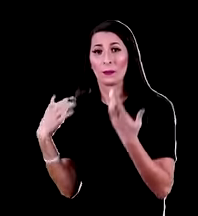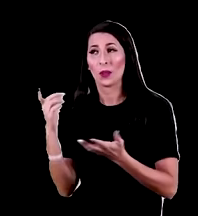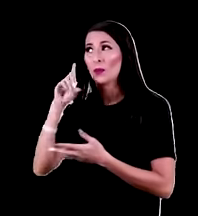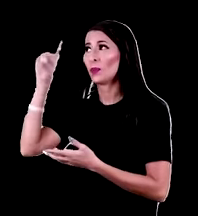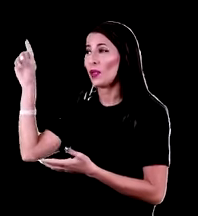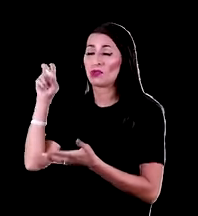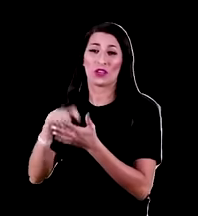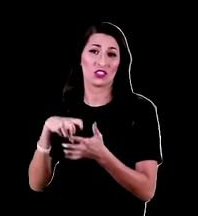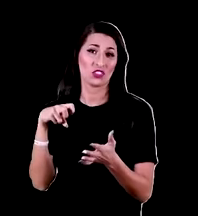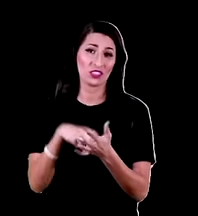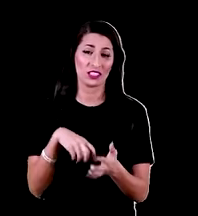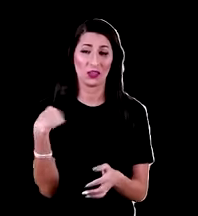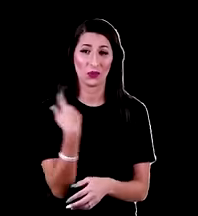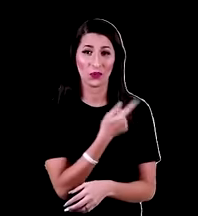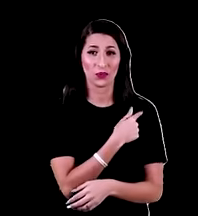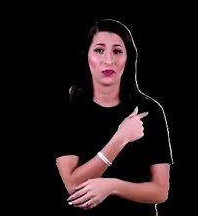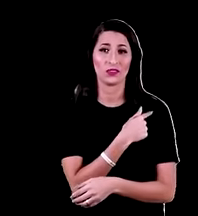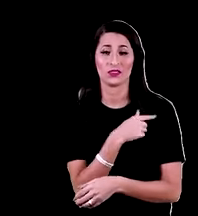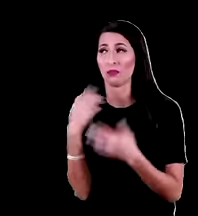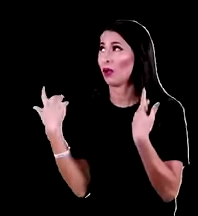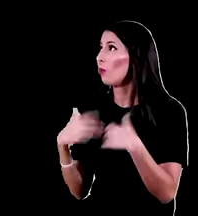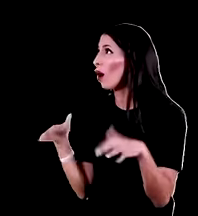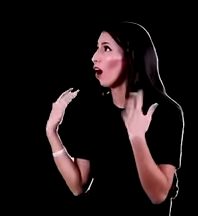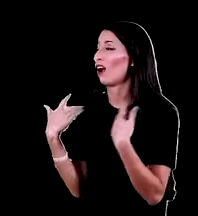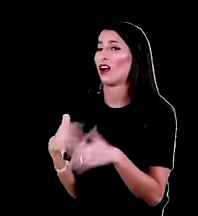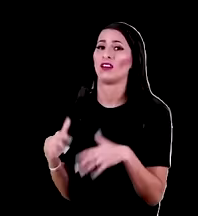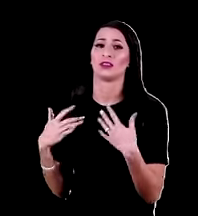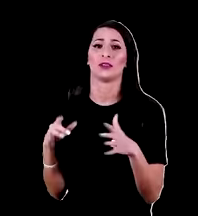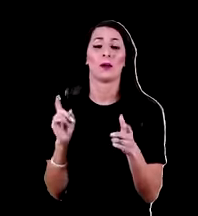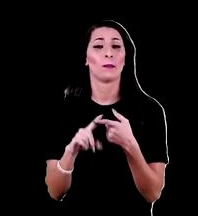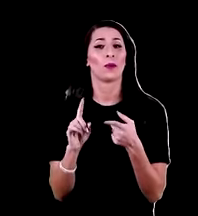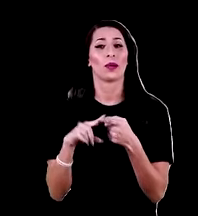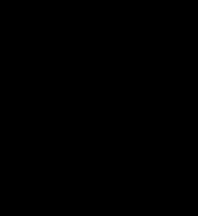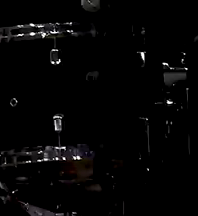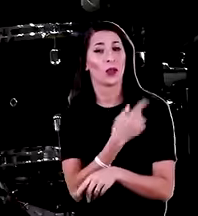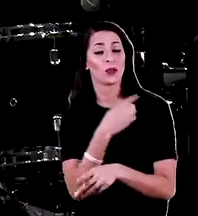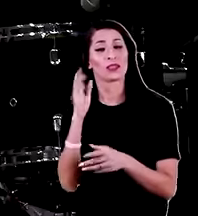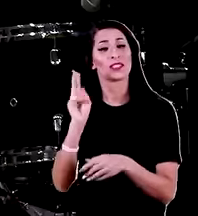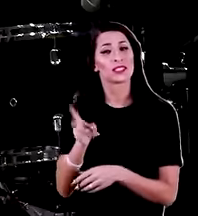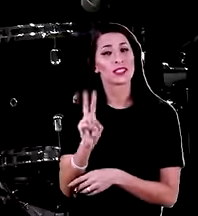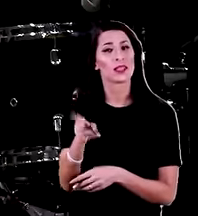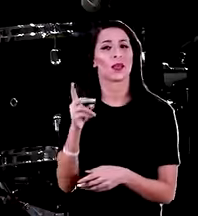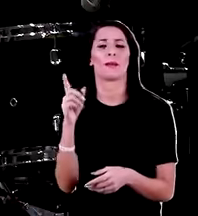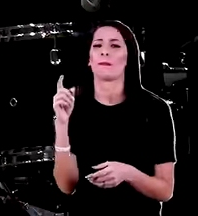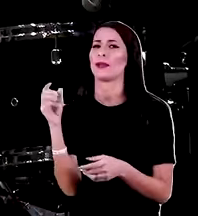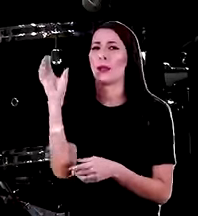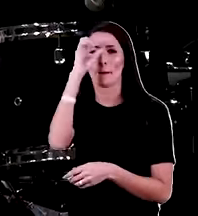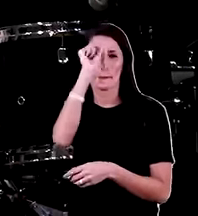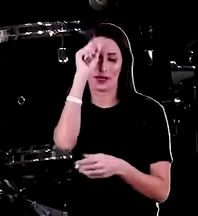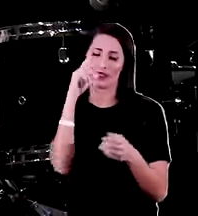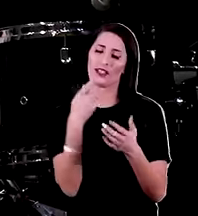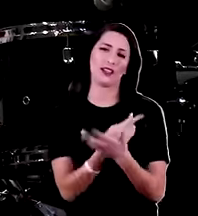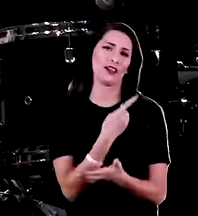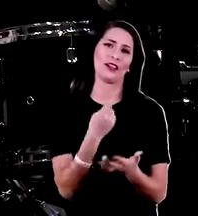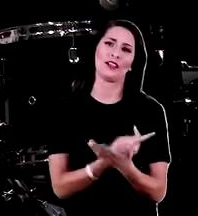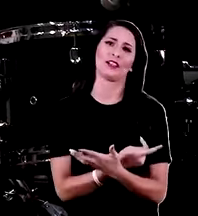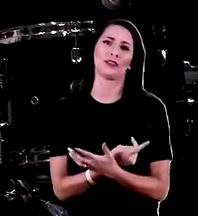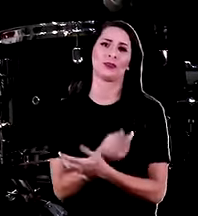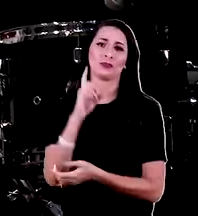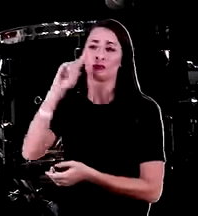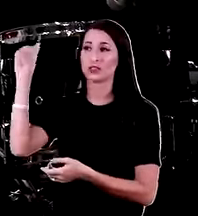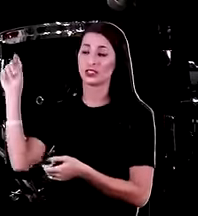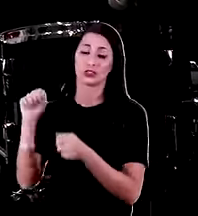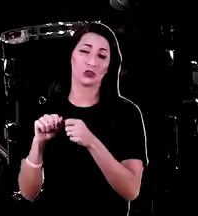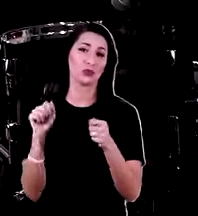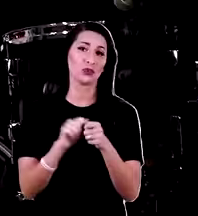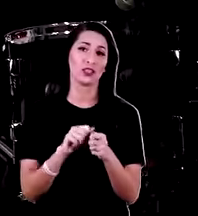Meu Deus! Não é? Porque a gente sempre faz uma interpretação errada de quem Deus é e do que Ele está fazendo com a gente. Noemi